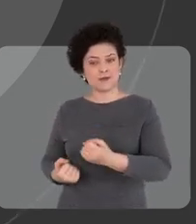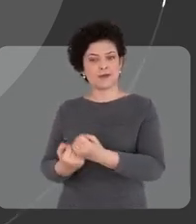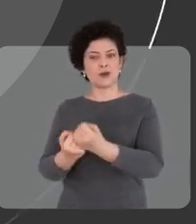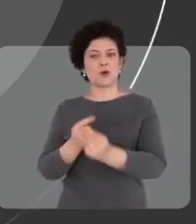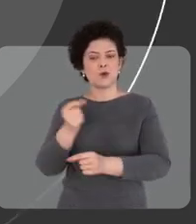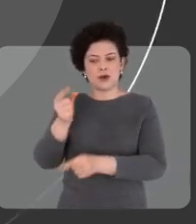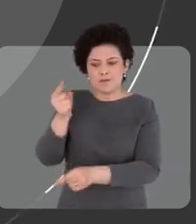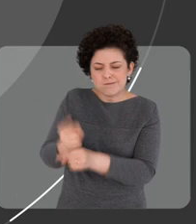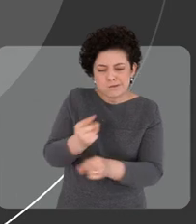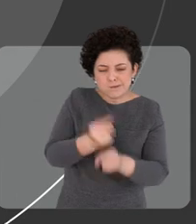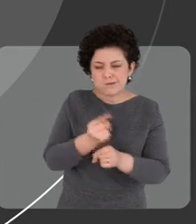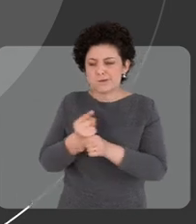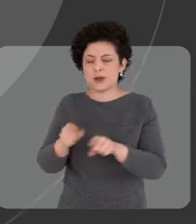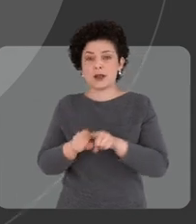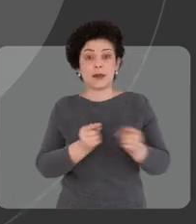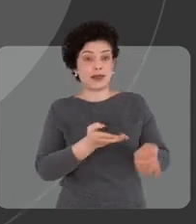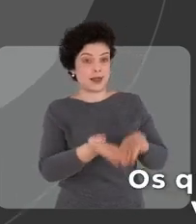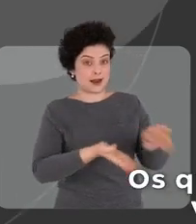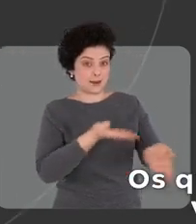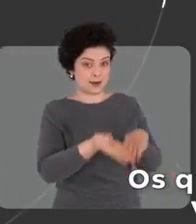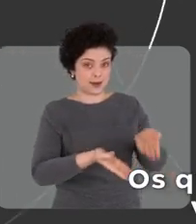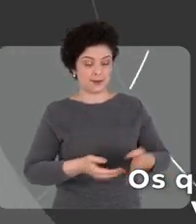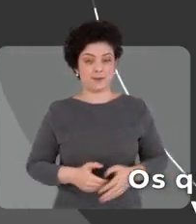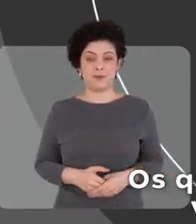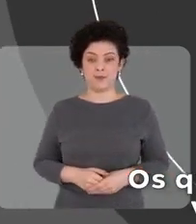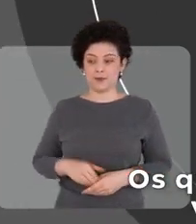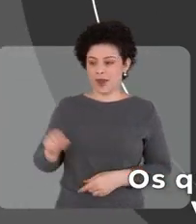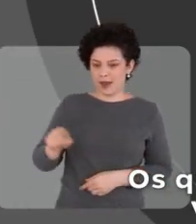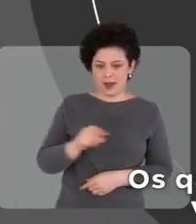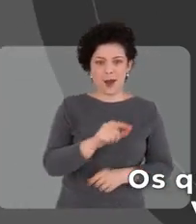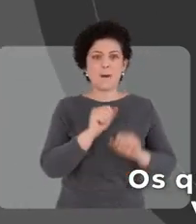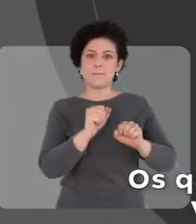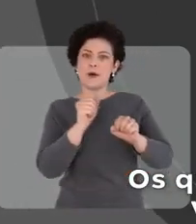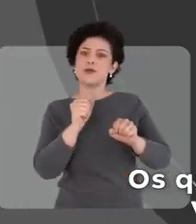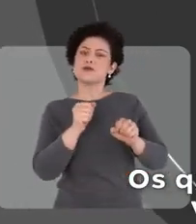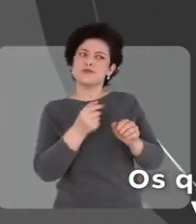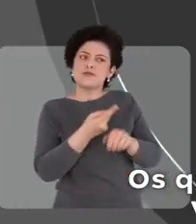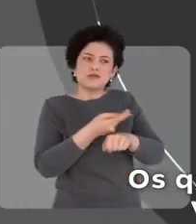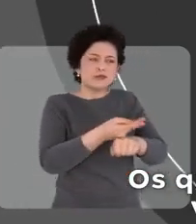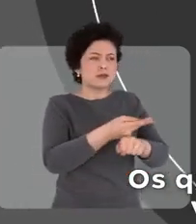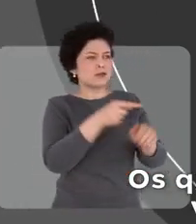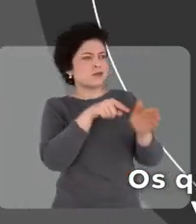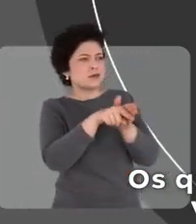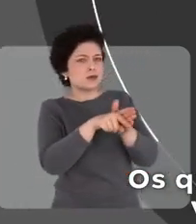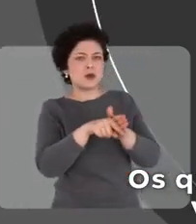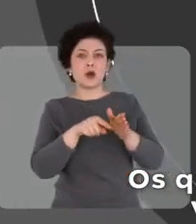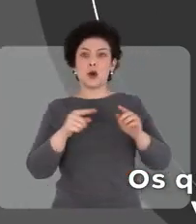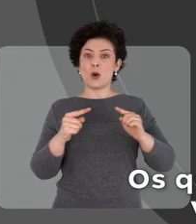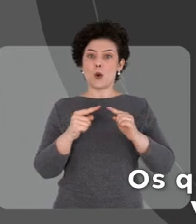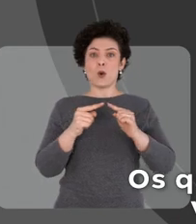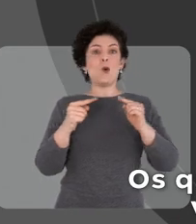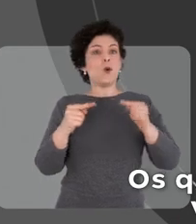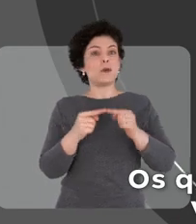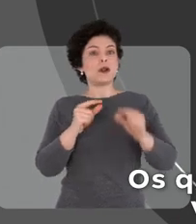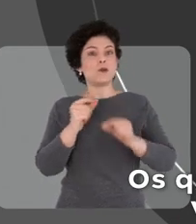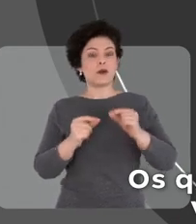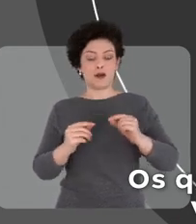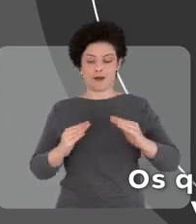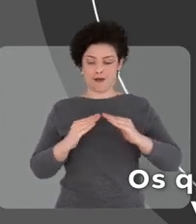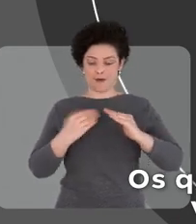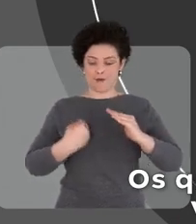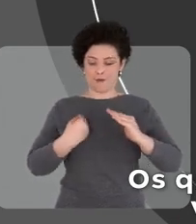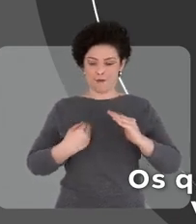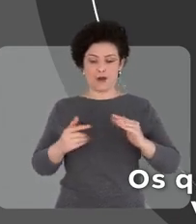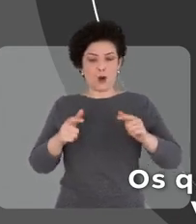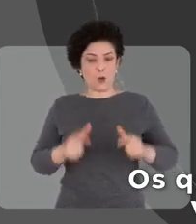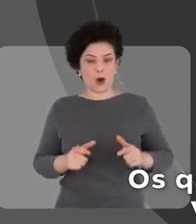de diagnóstico e terapia, os quais podem ser buscados a partir da localização onde você se encontra